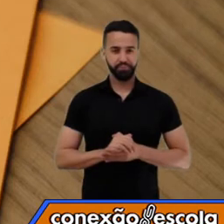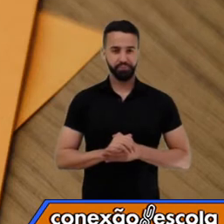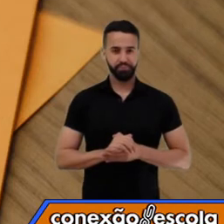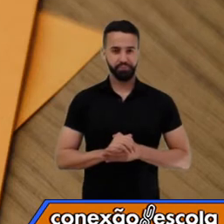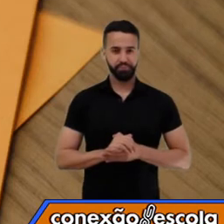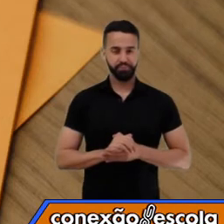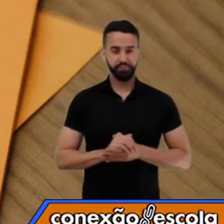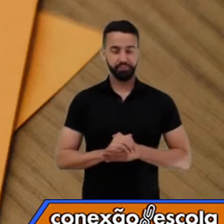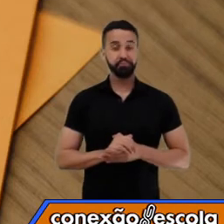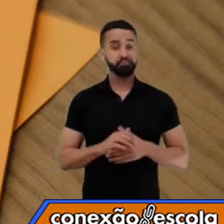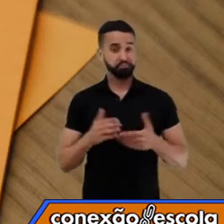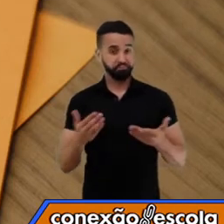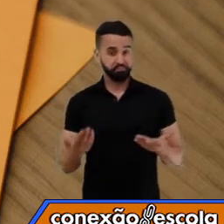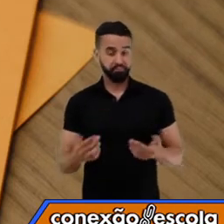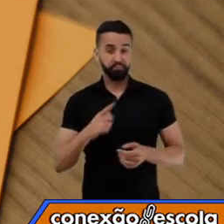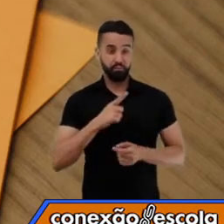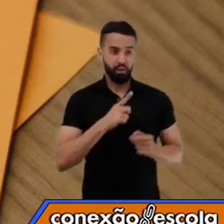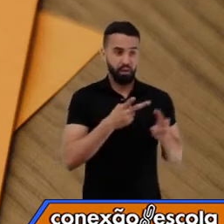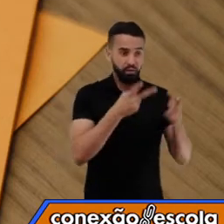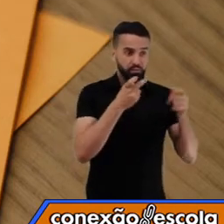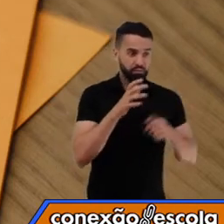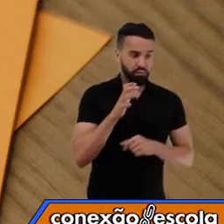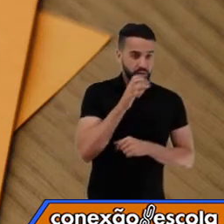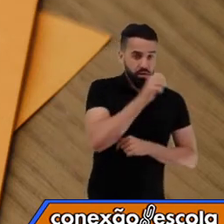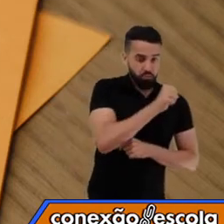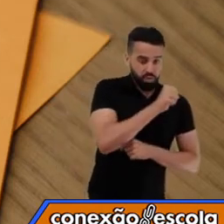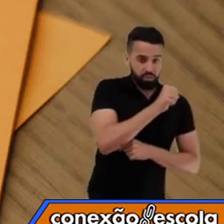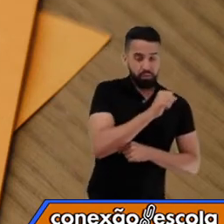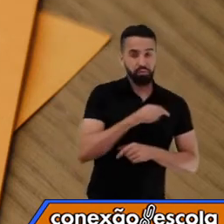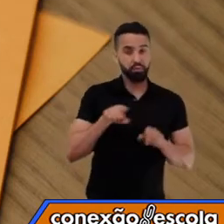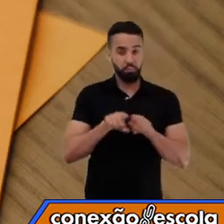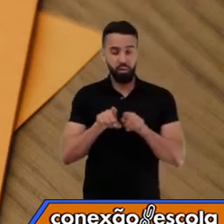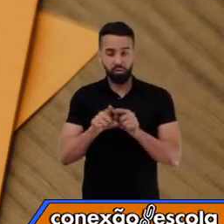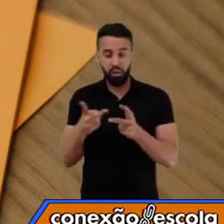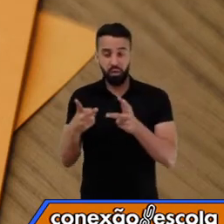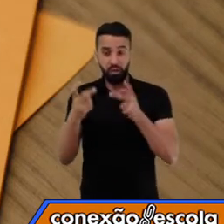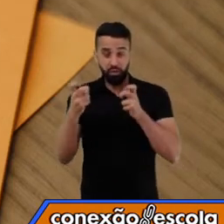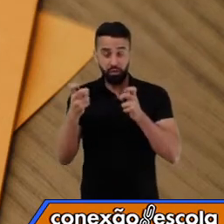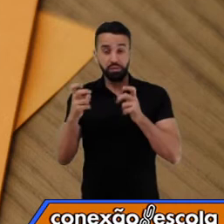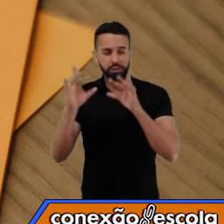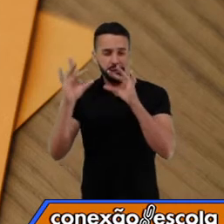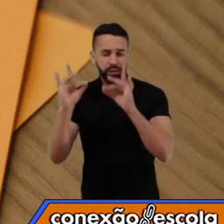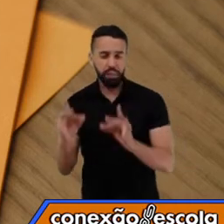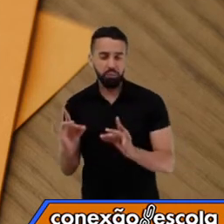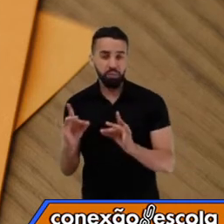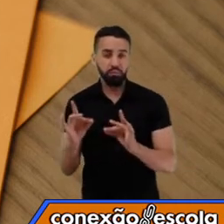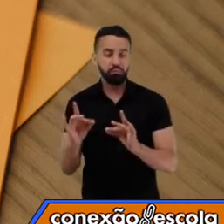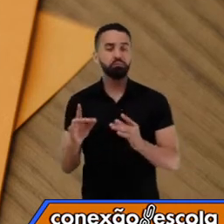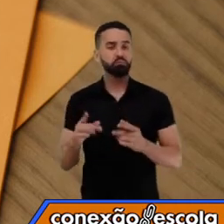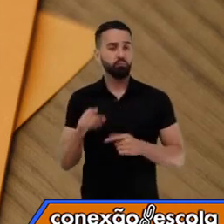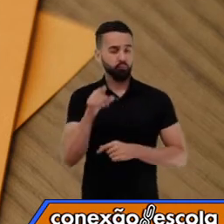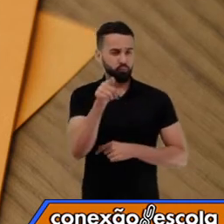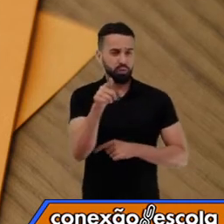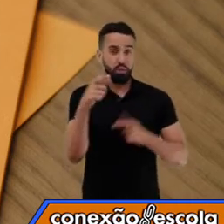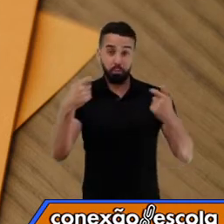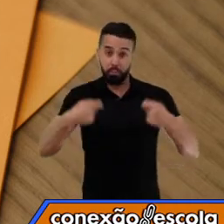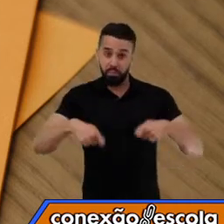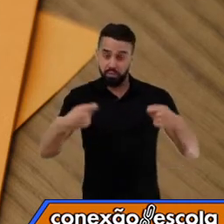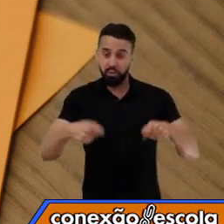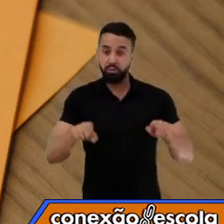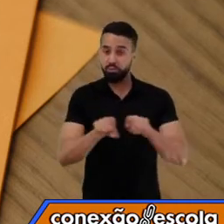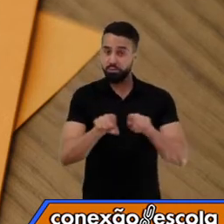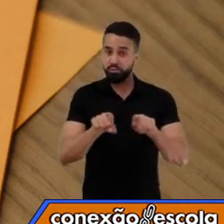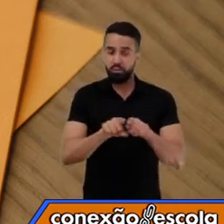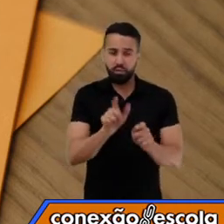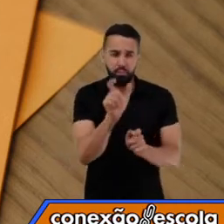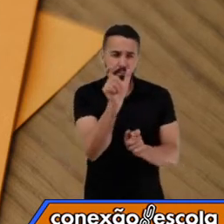de fazer um Skin mim e o esquema mim é bom a gente prestar atenção no comportamento das palavras